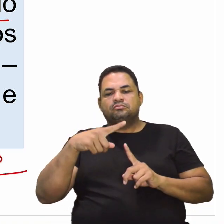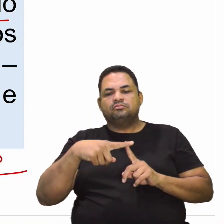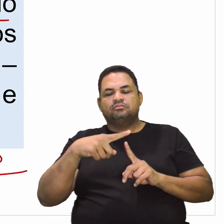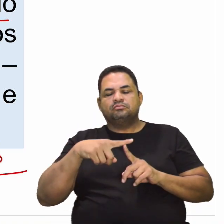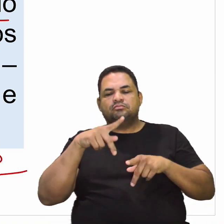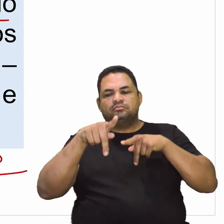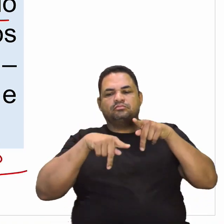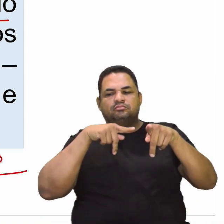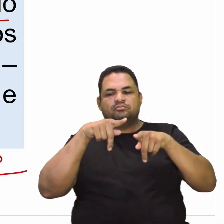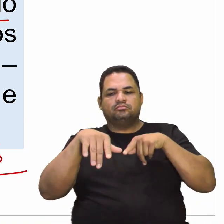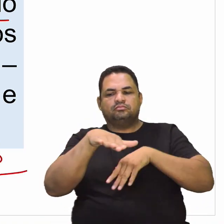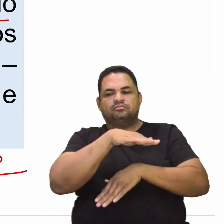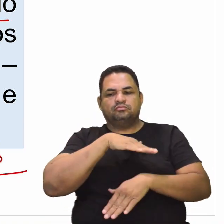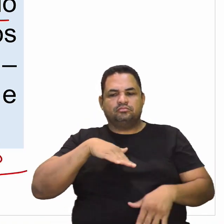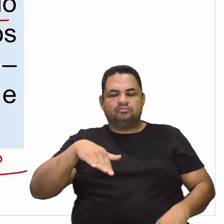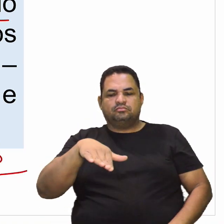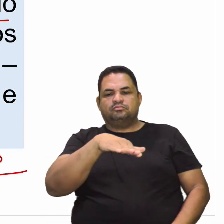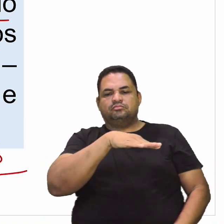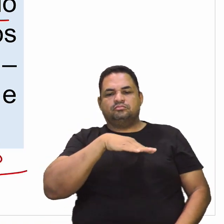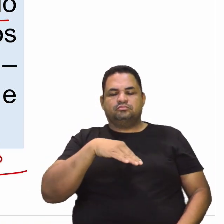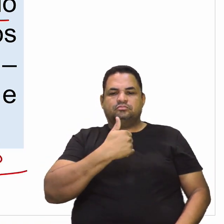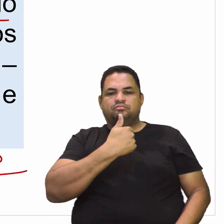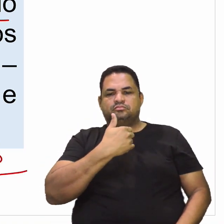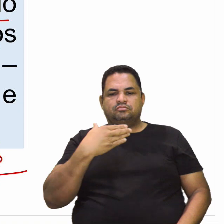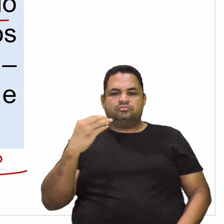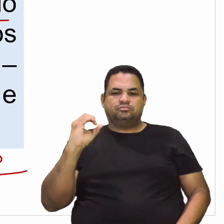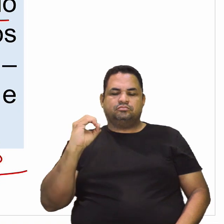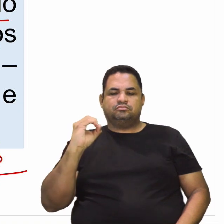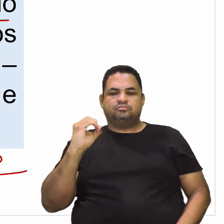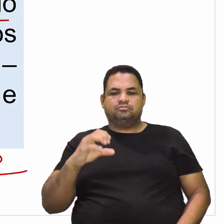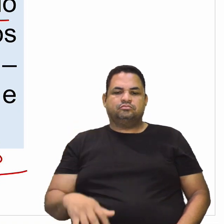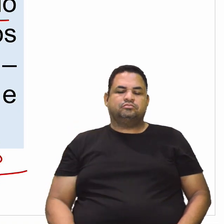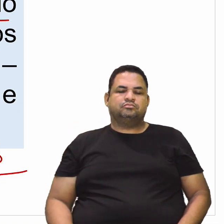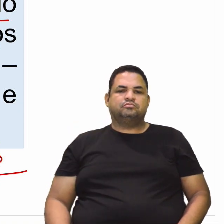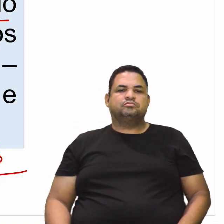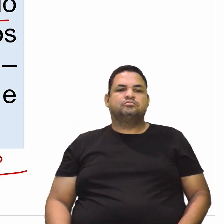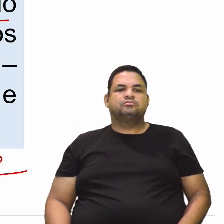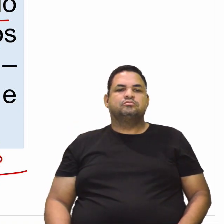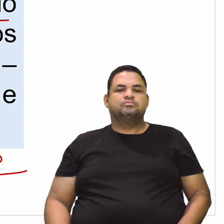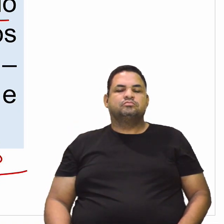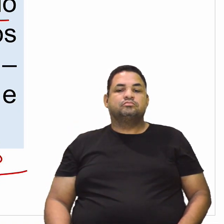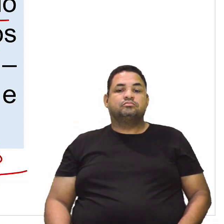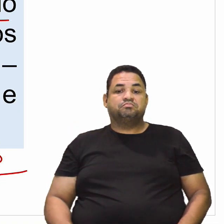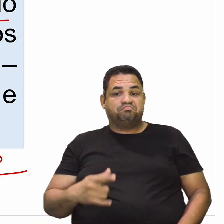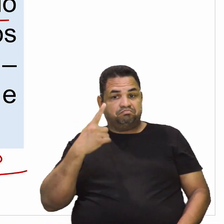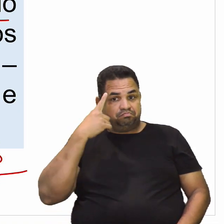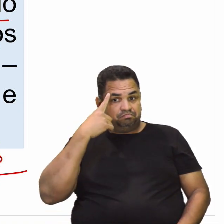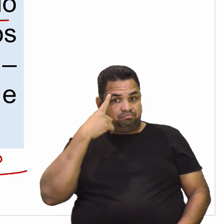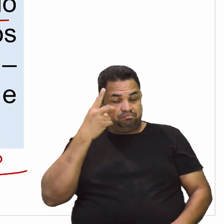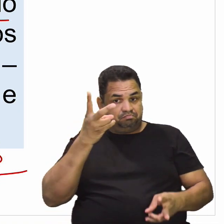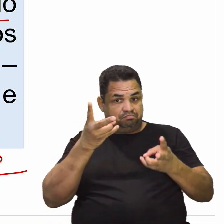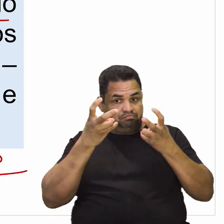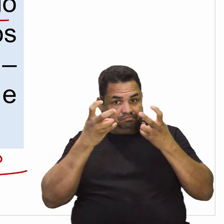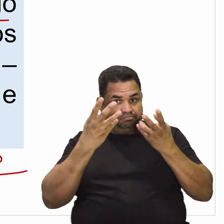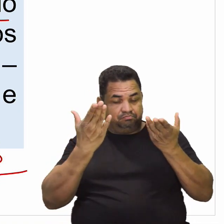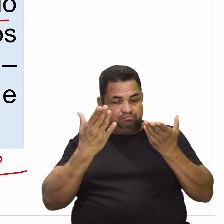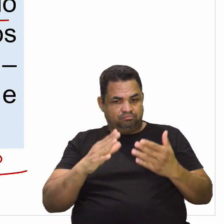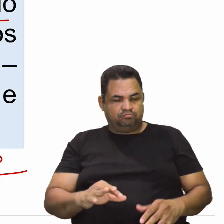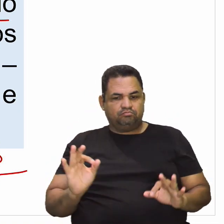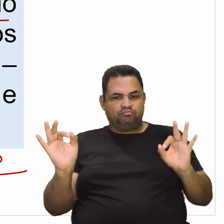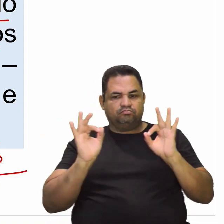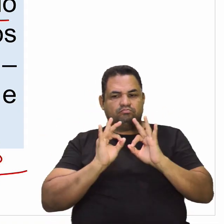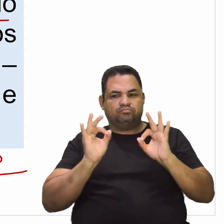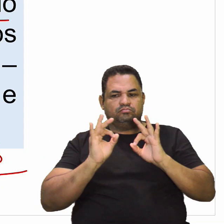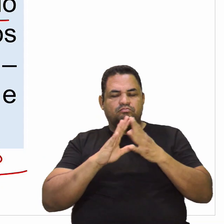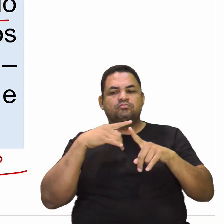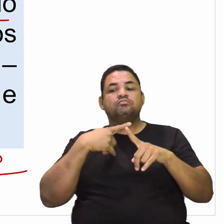de povos. 10. Só para tu teres uma ideia. Perfeito?